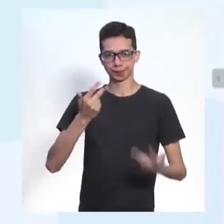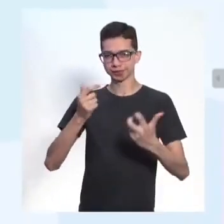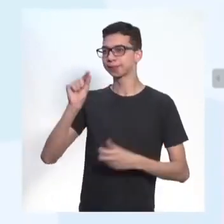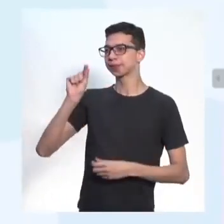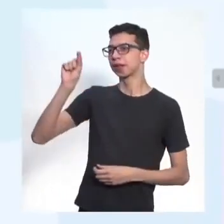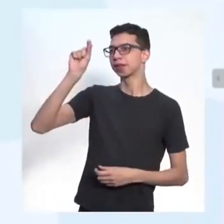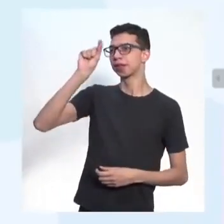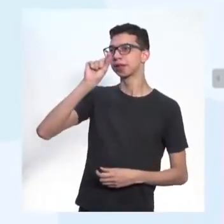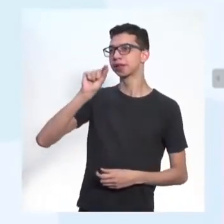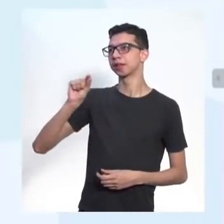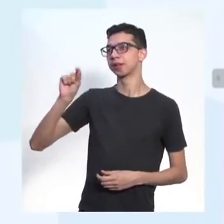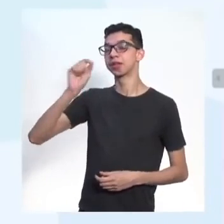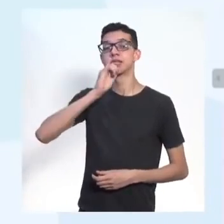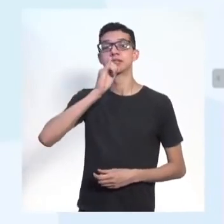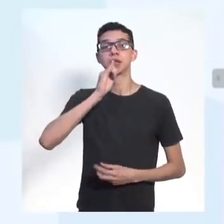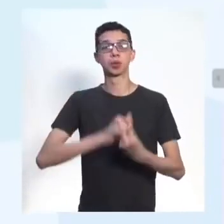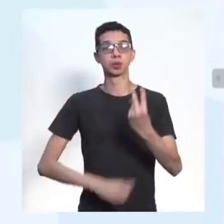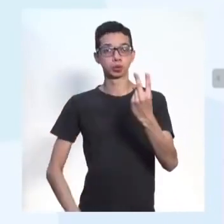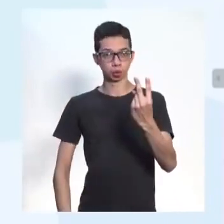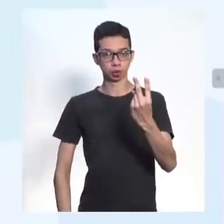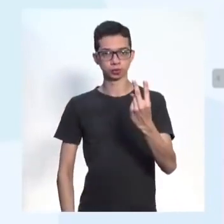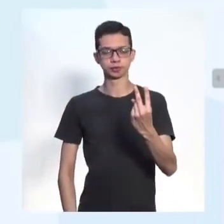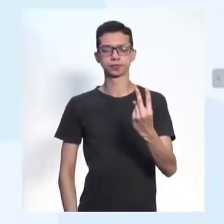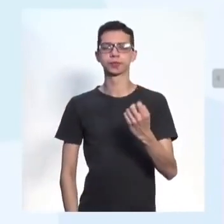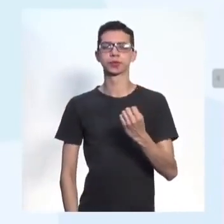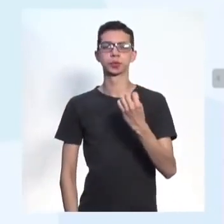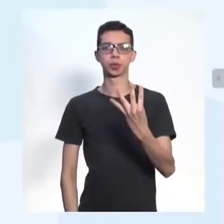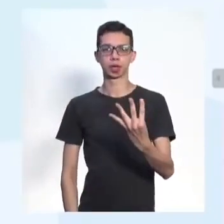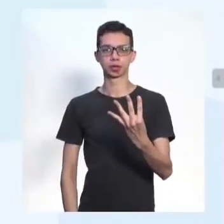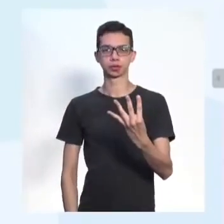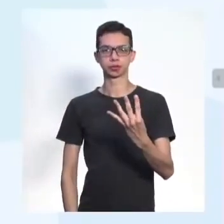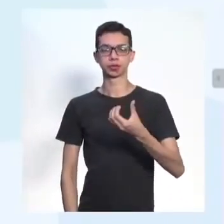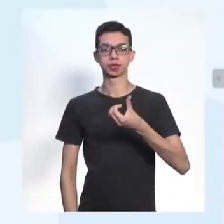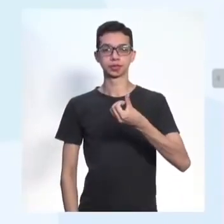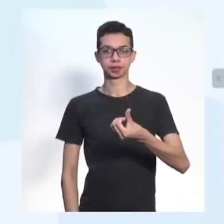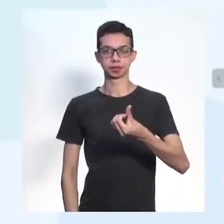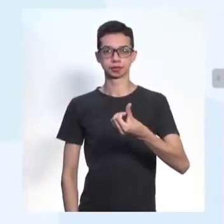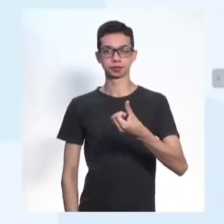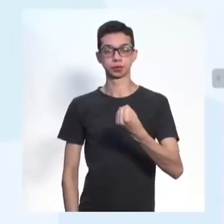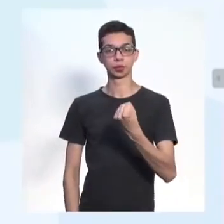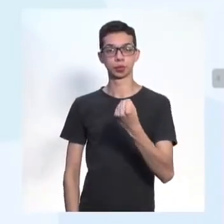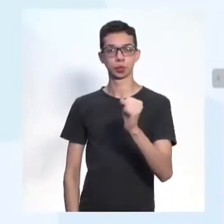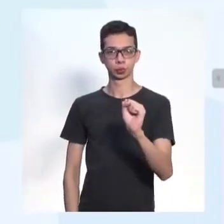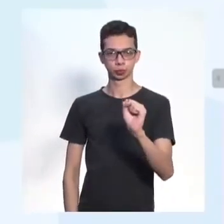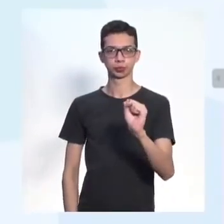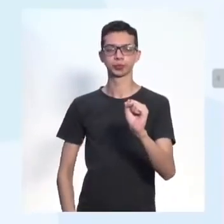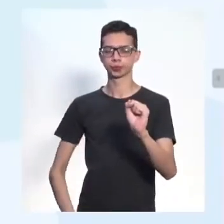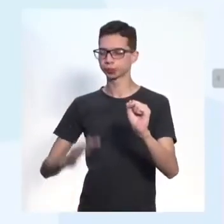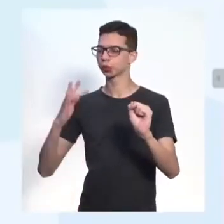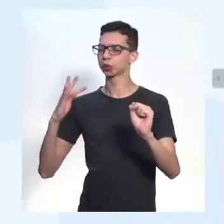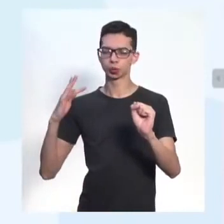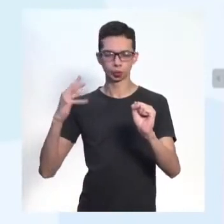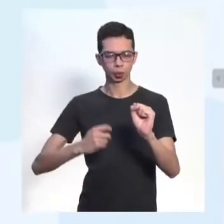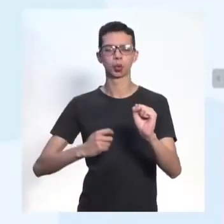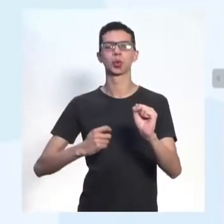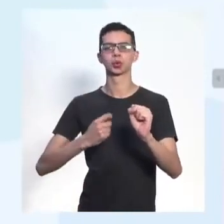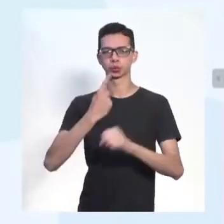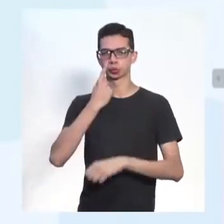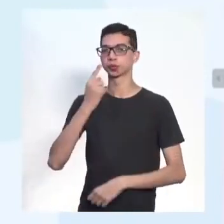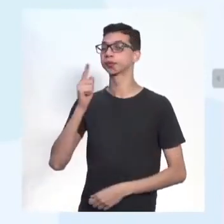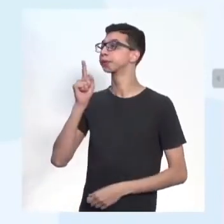o 2, o 4, o 6 e o 8, todos, né, todos esses aqui,